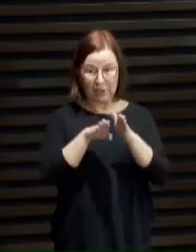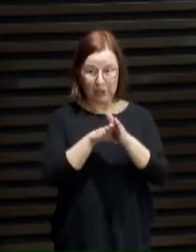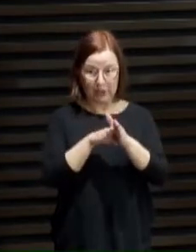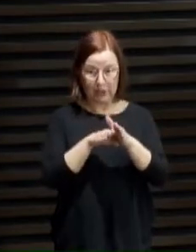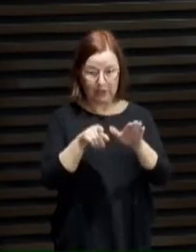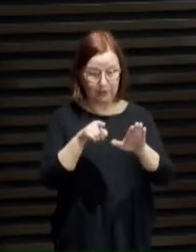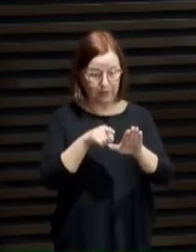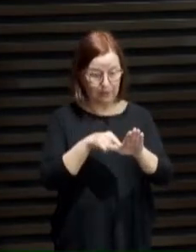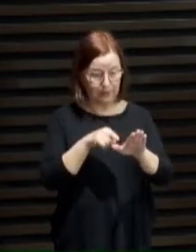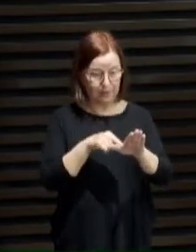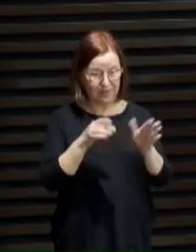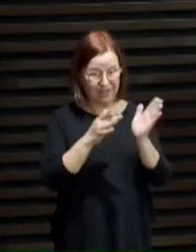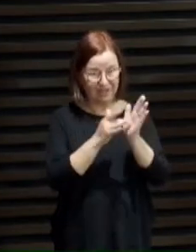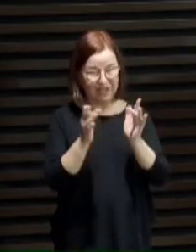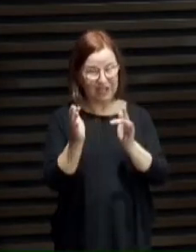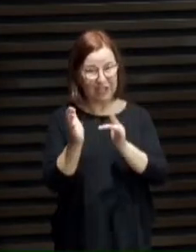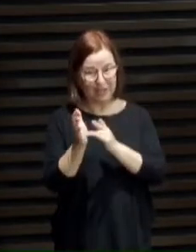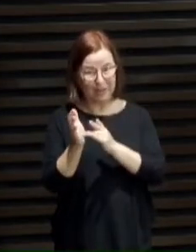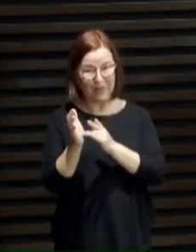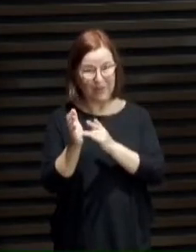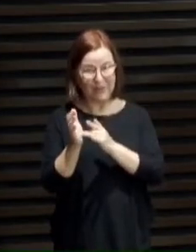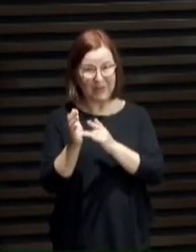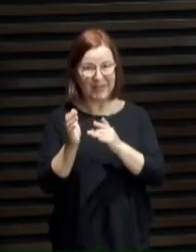diante dela sujos,